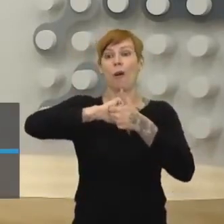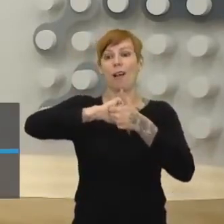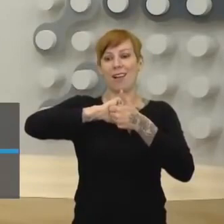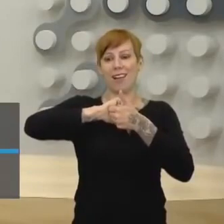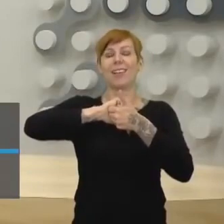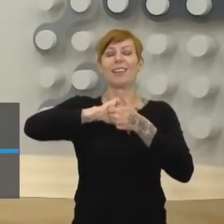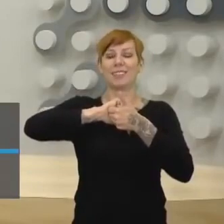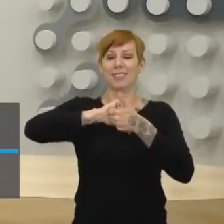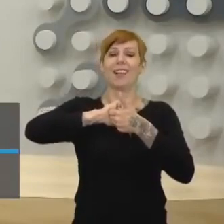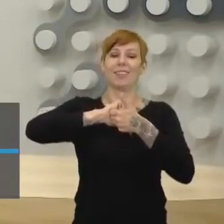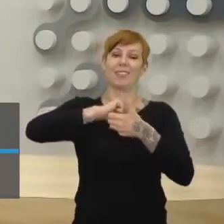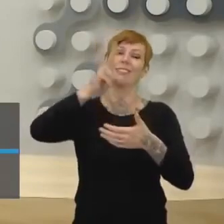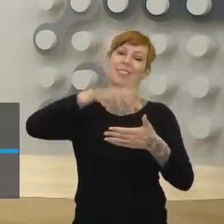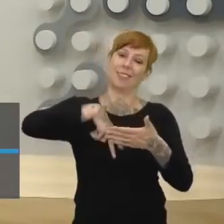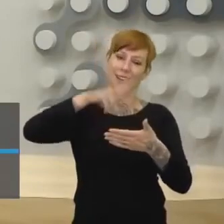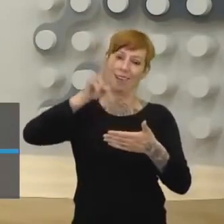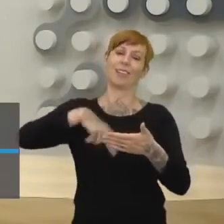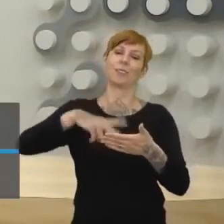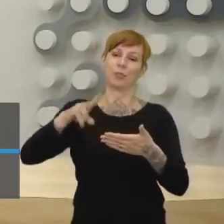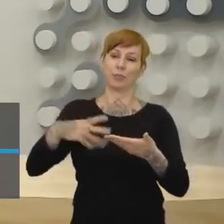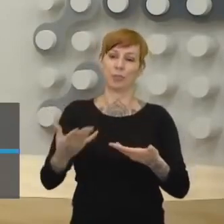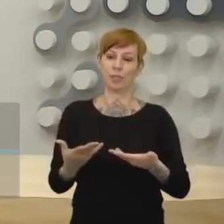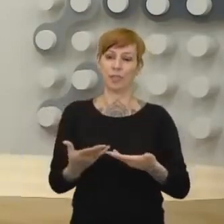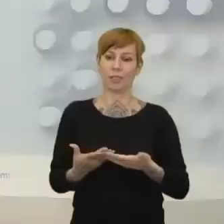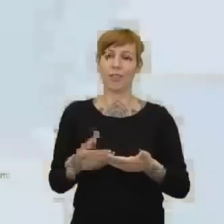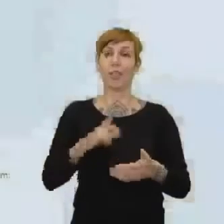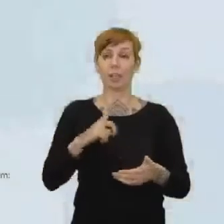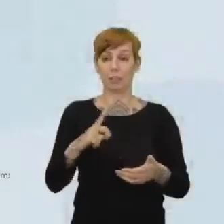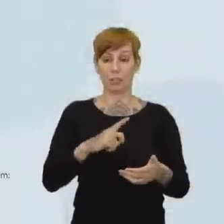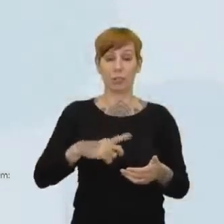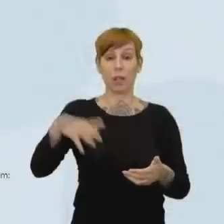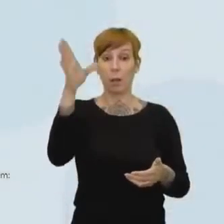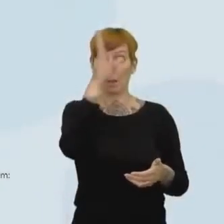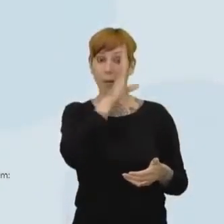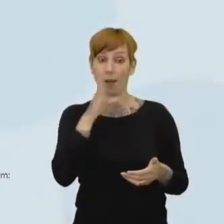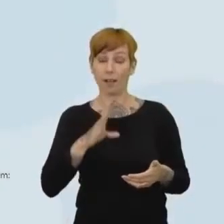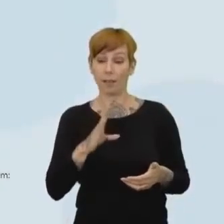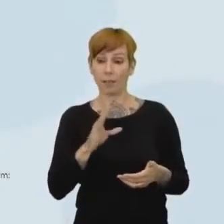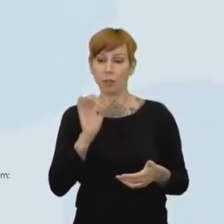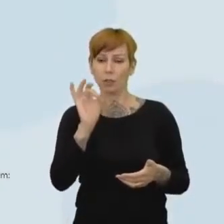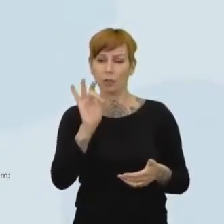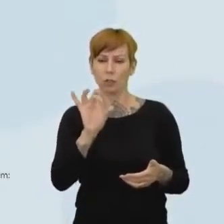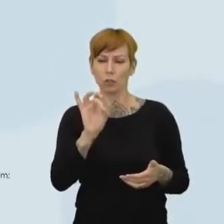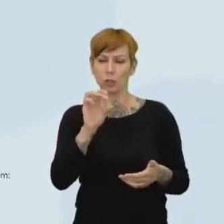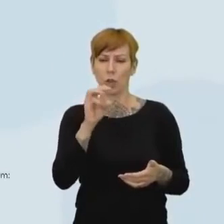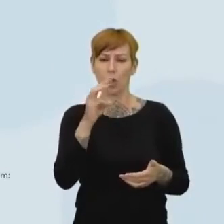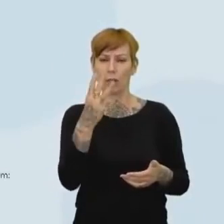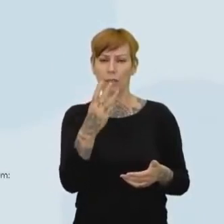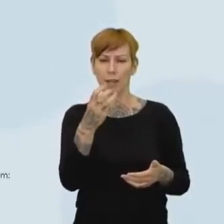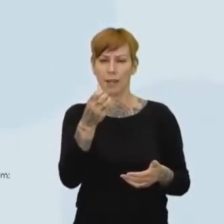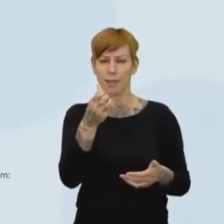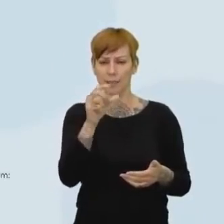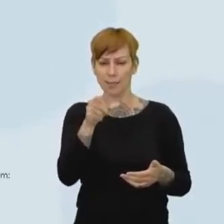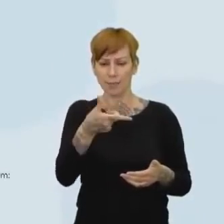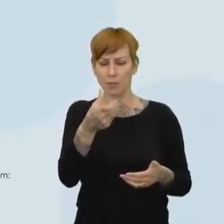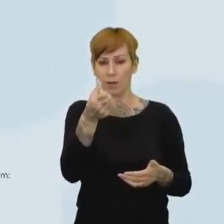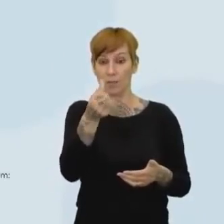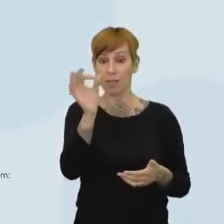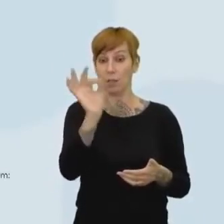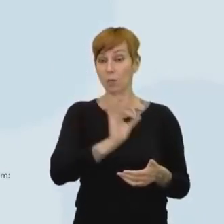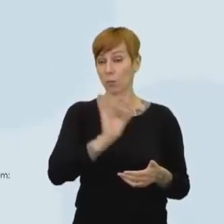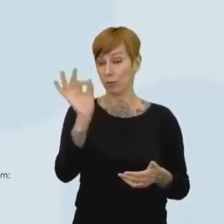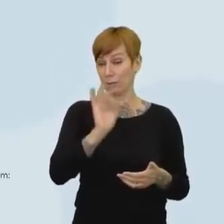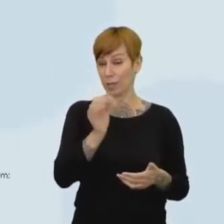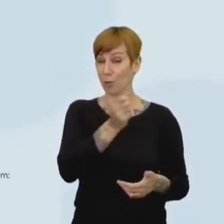hoje. Então, a gente tem já na tela, Brasil, apenas 3,6% dos alunos da rede